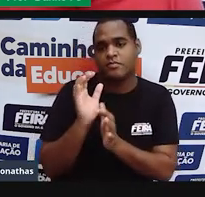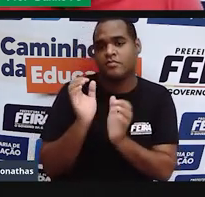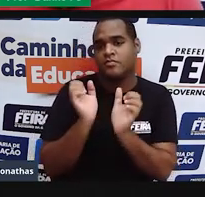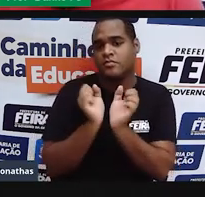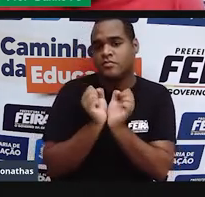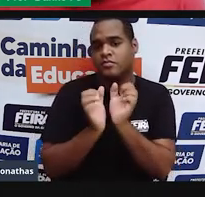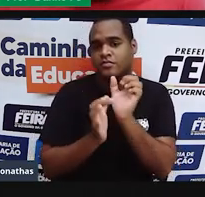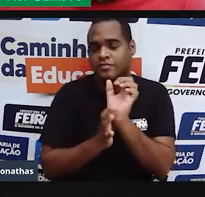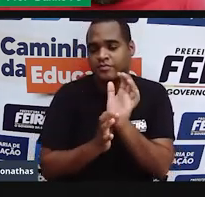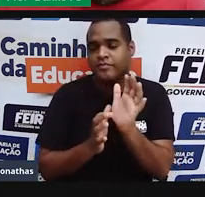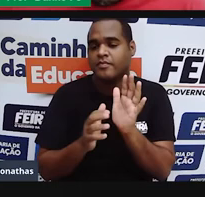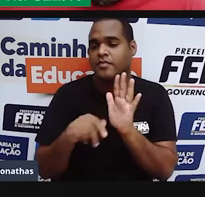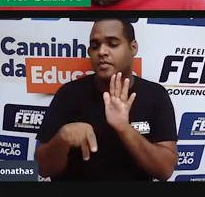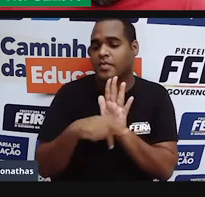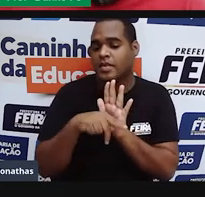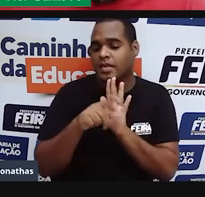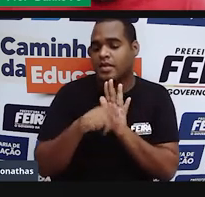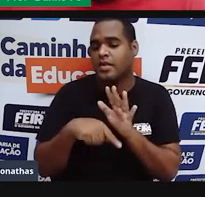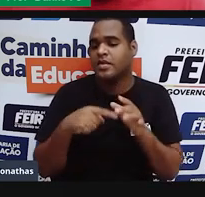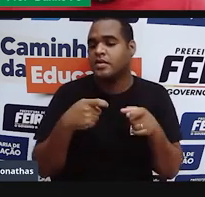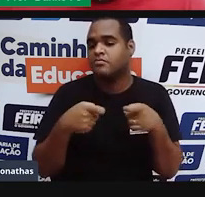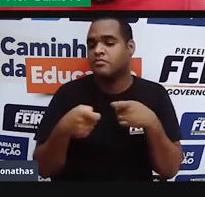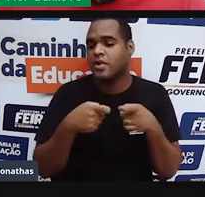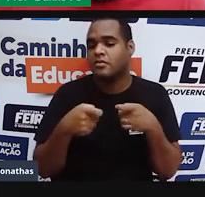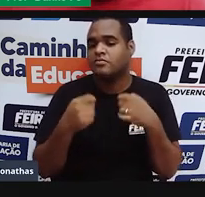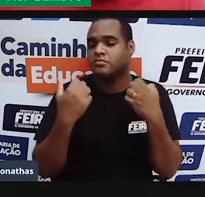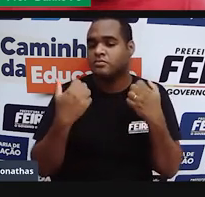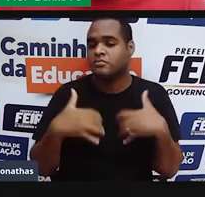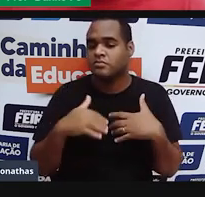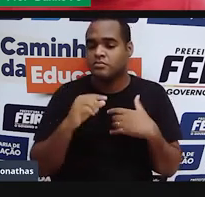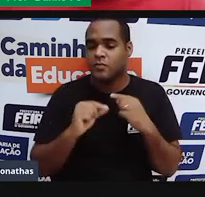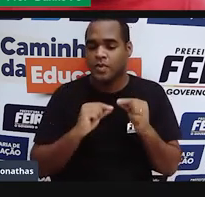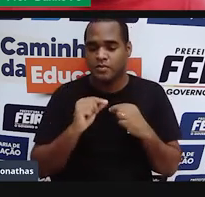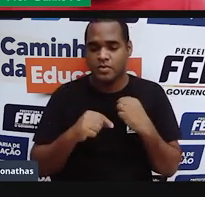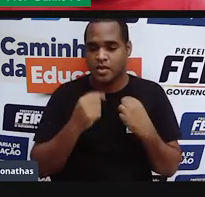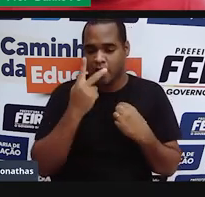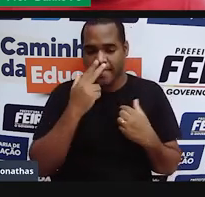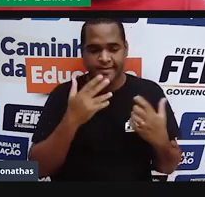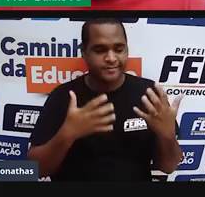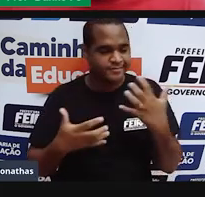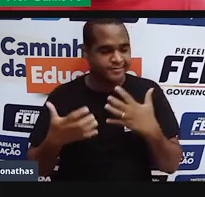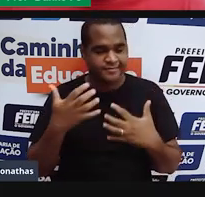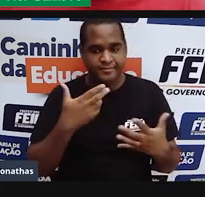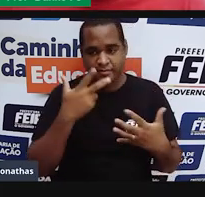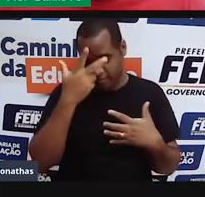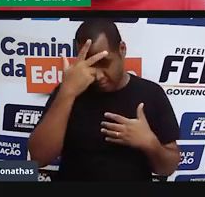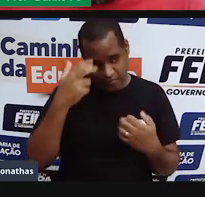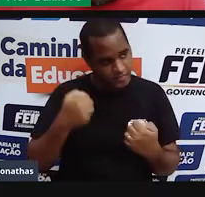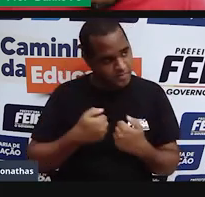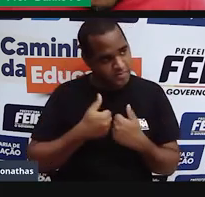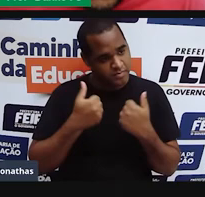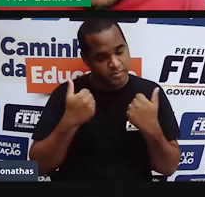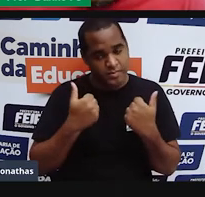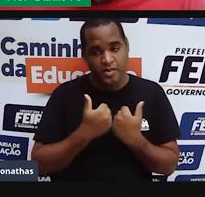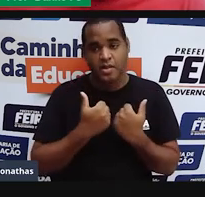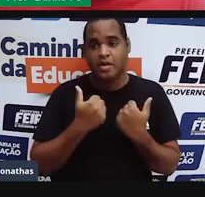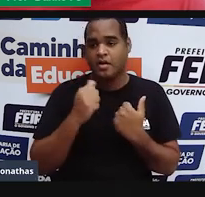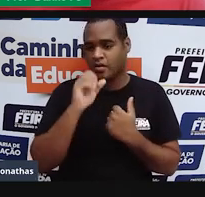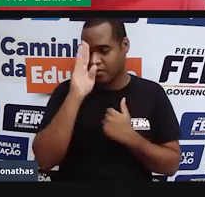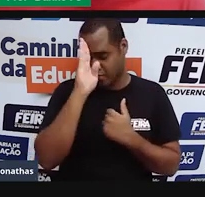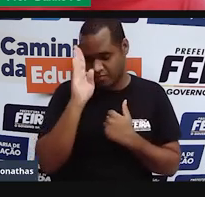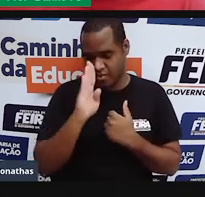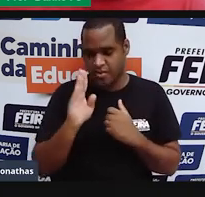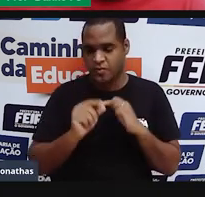e escravos participam da guerra. E aí, quando eles voltam, vem aquela contradição, né? Essas pessoas lutaram pelo Brasil,